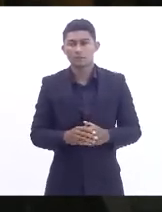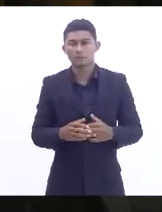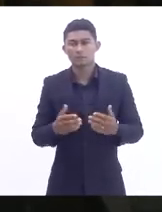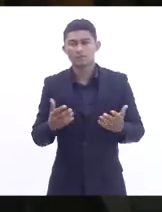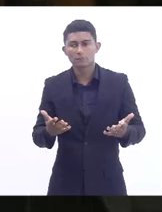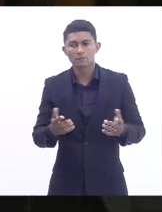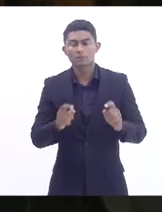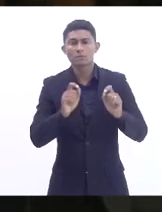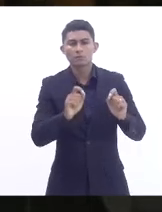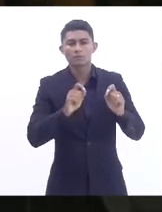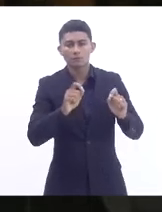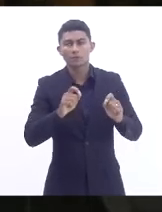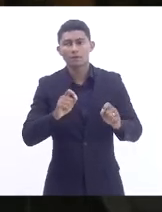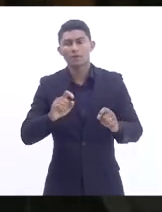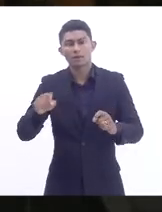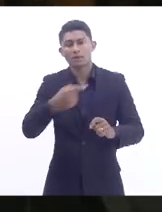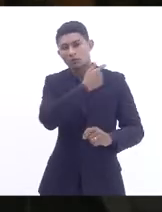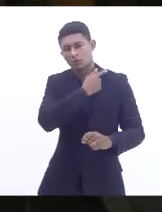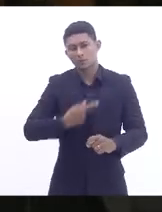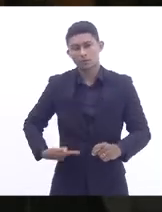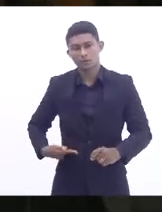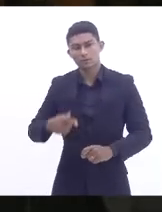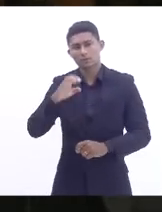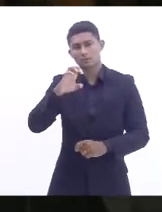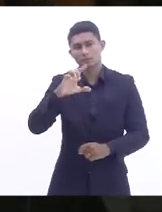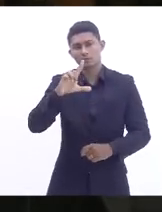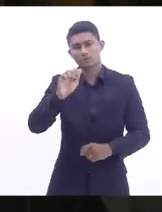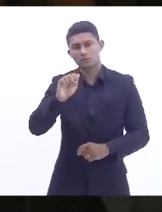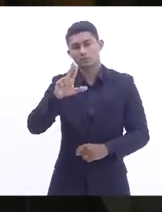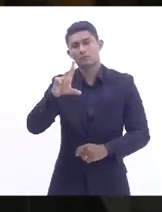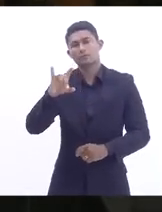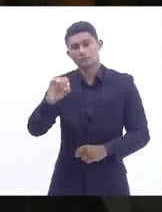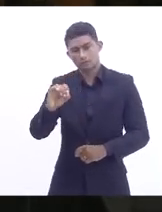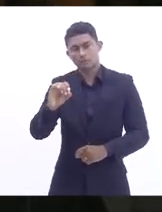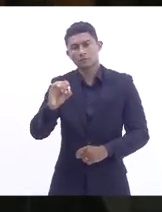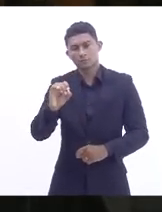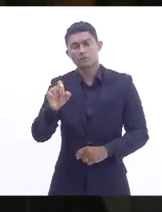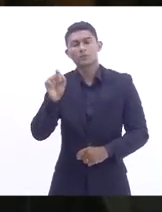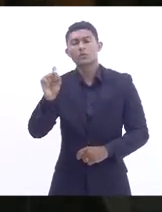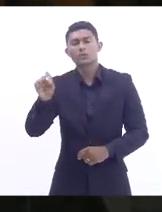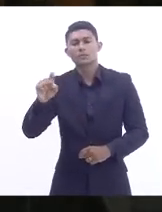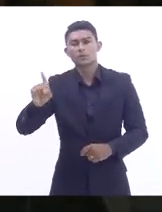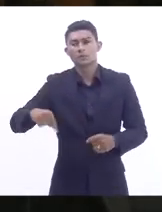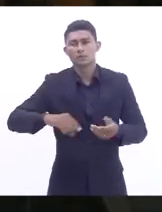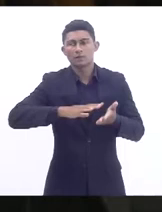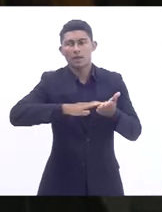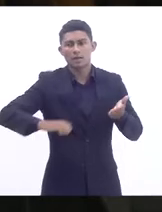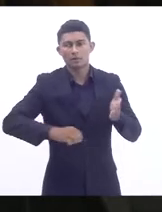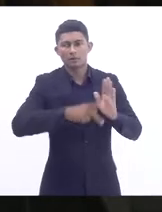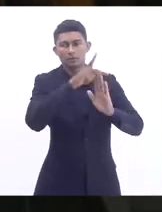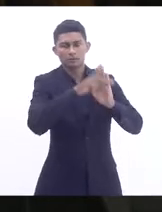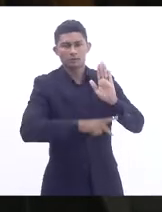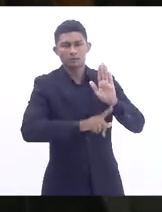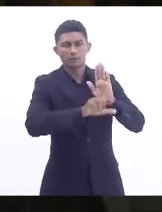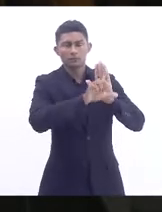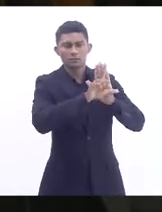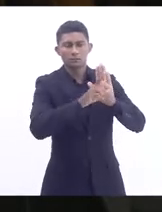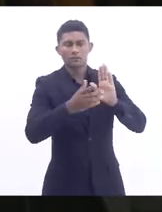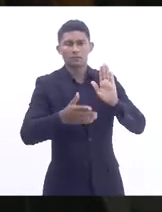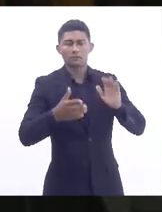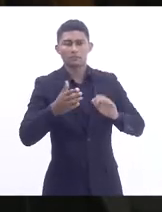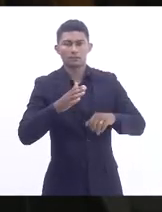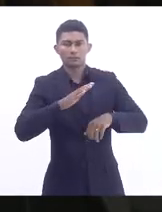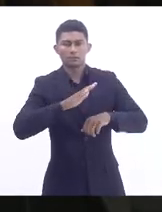Cláudio Castro, veto recorrente a um projeto de lei de minha autoria,